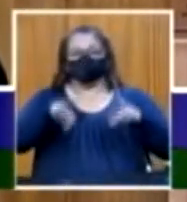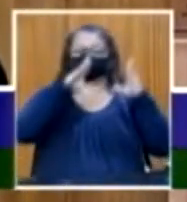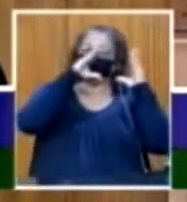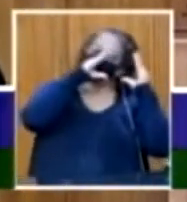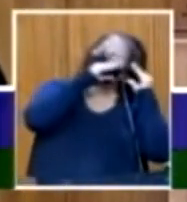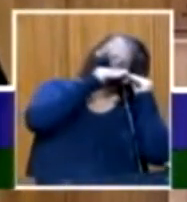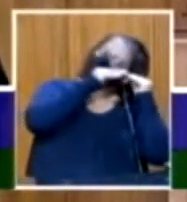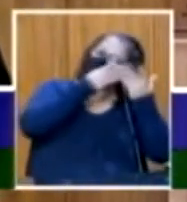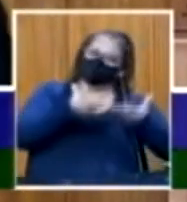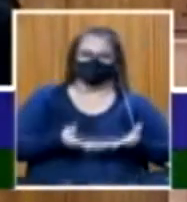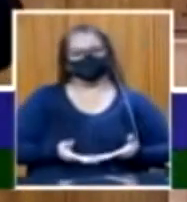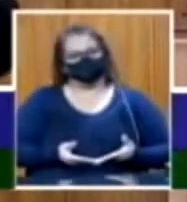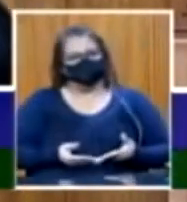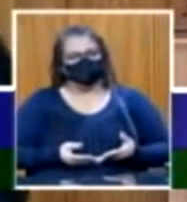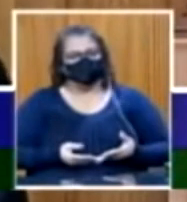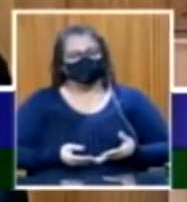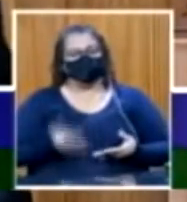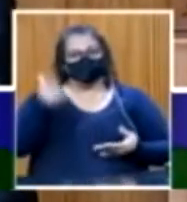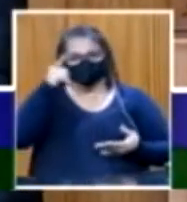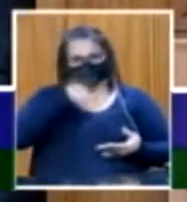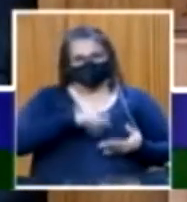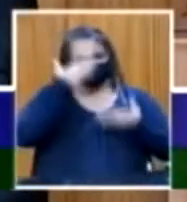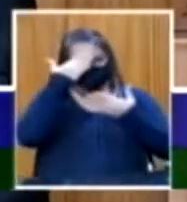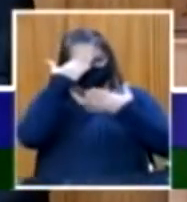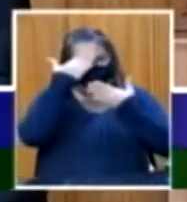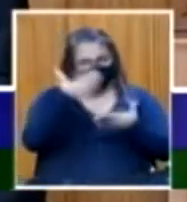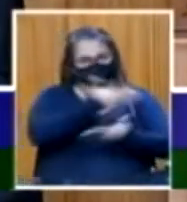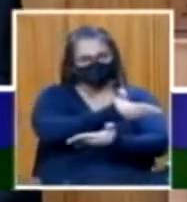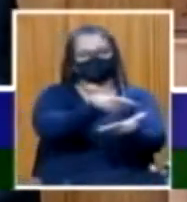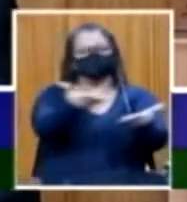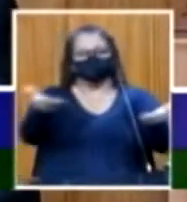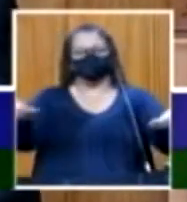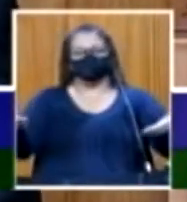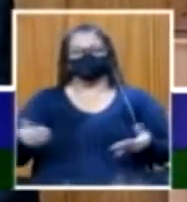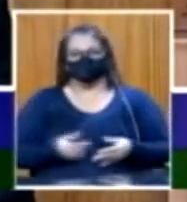gente dorme. E, mais uma vez, muito obrigado aí a todos